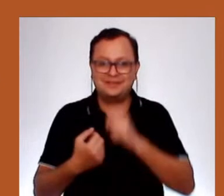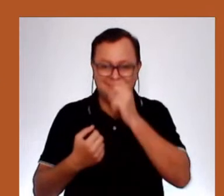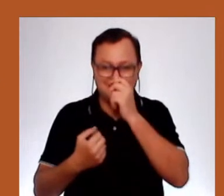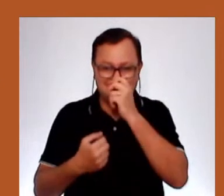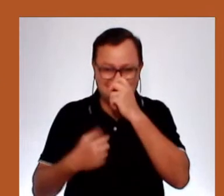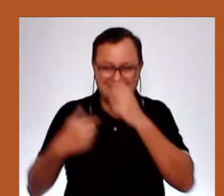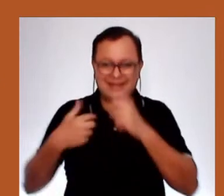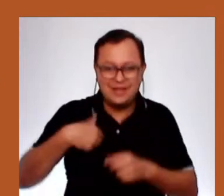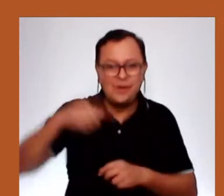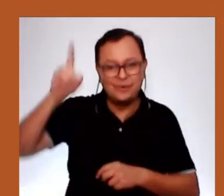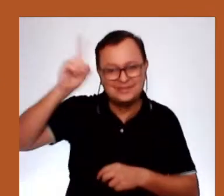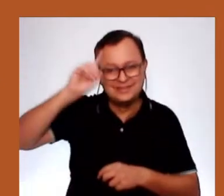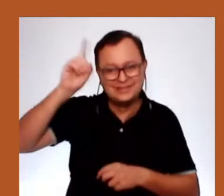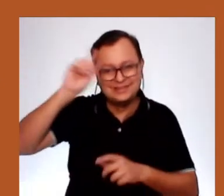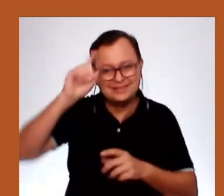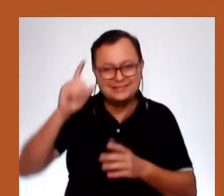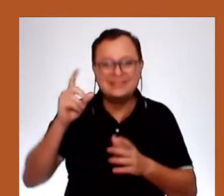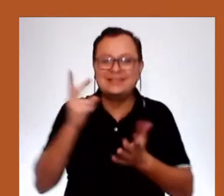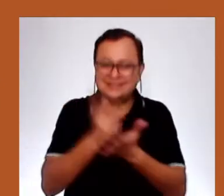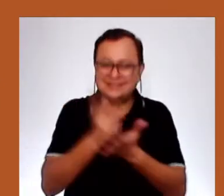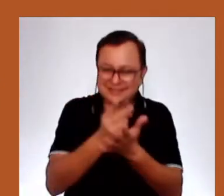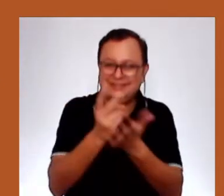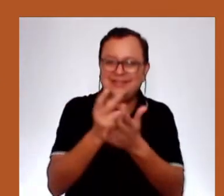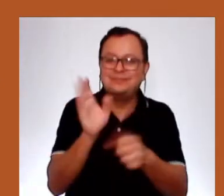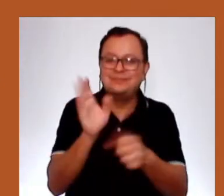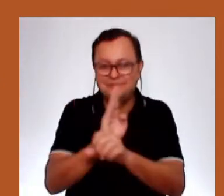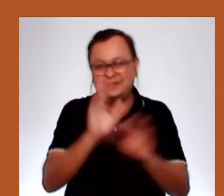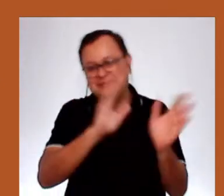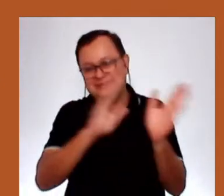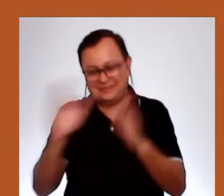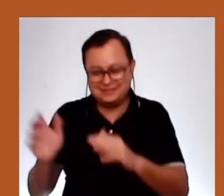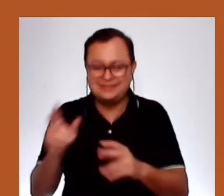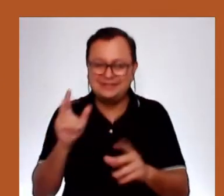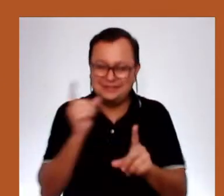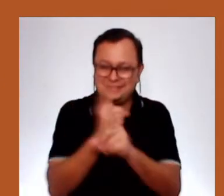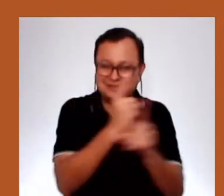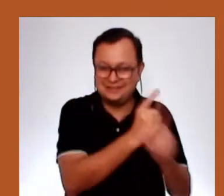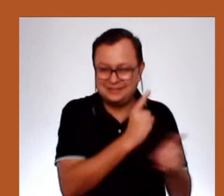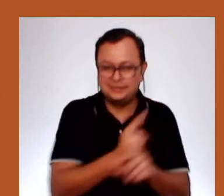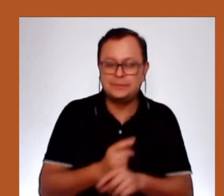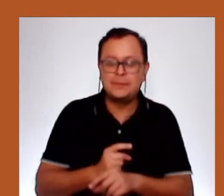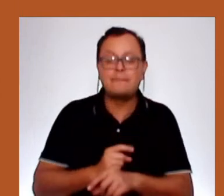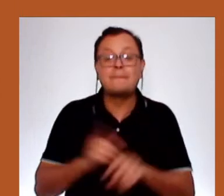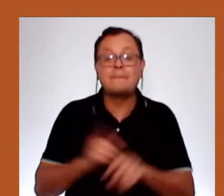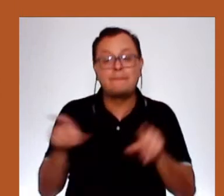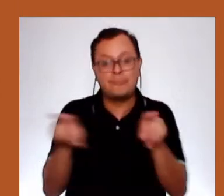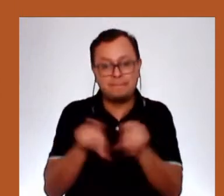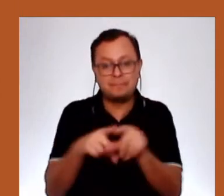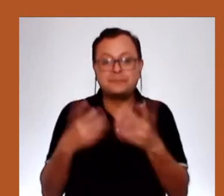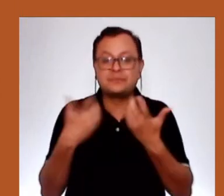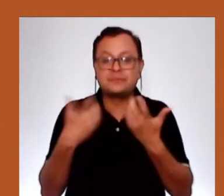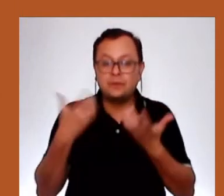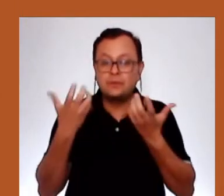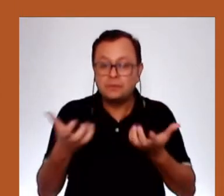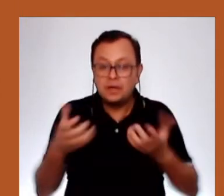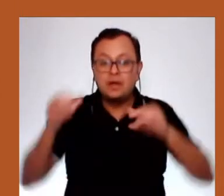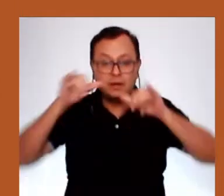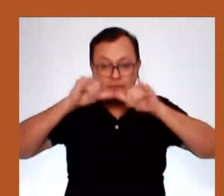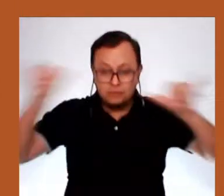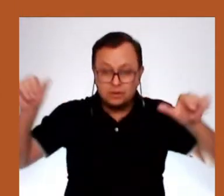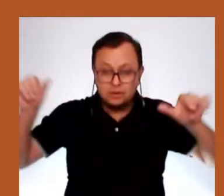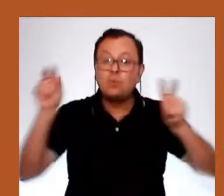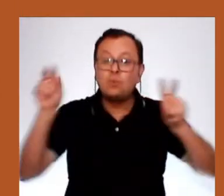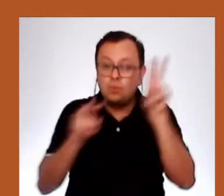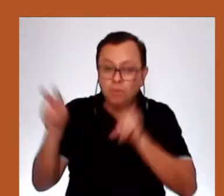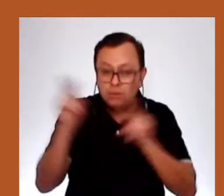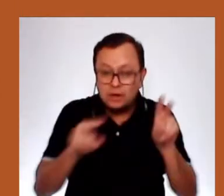pandemia, editando esse material. E queria deixar um olhar para frente também sobre como a